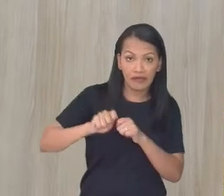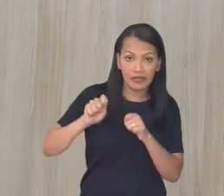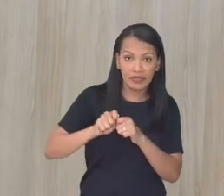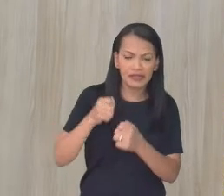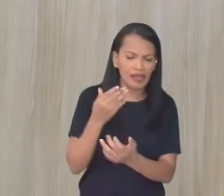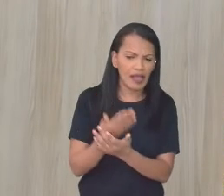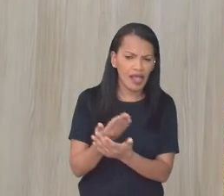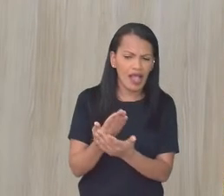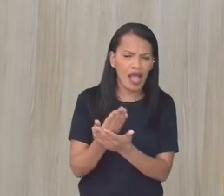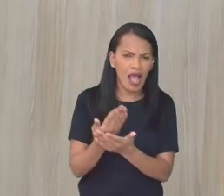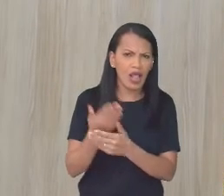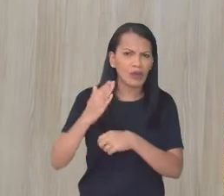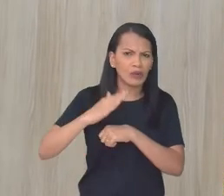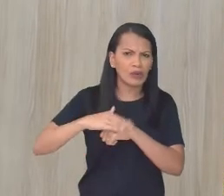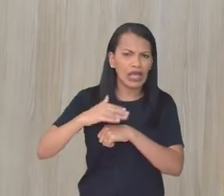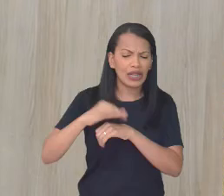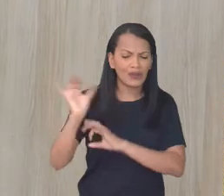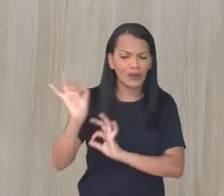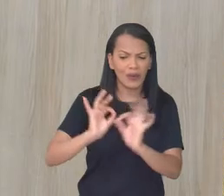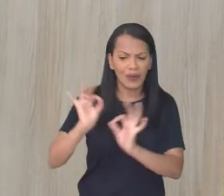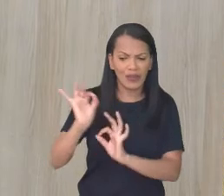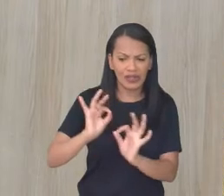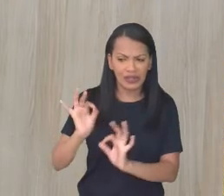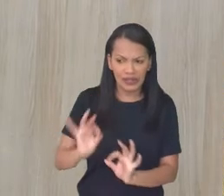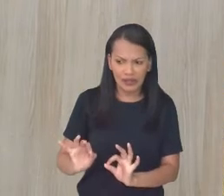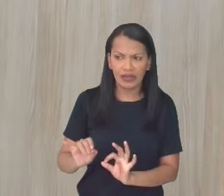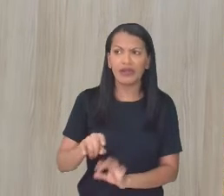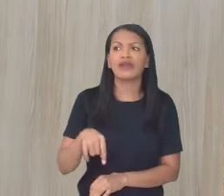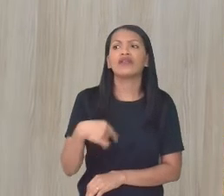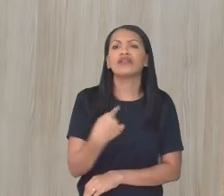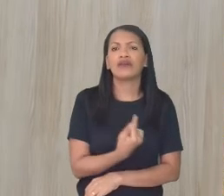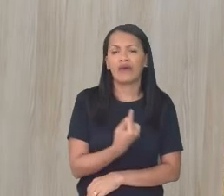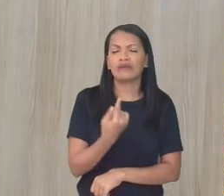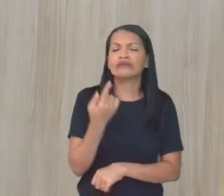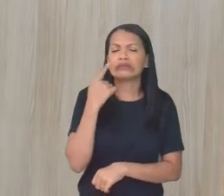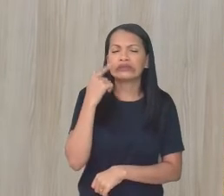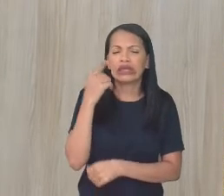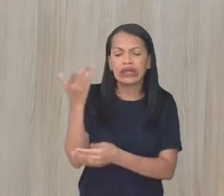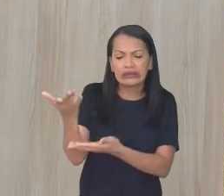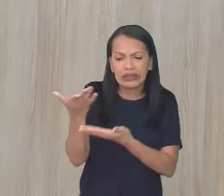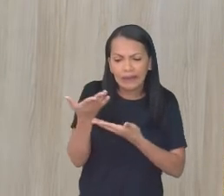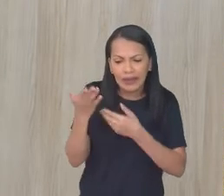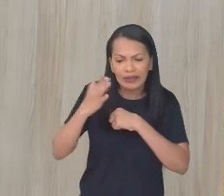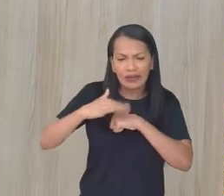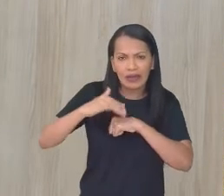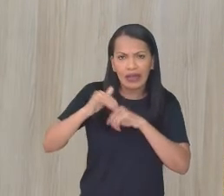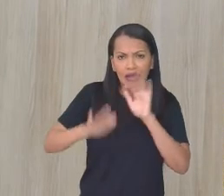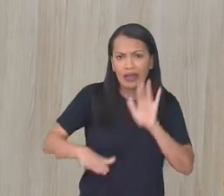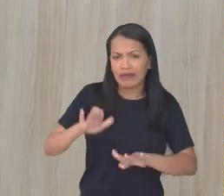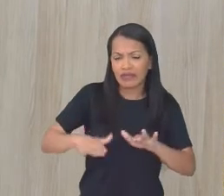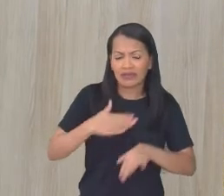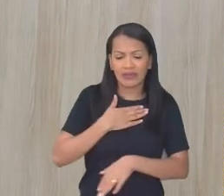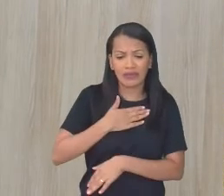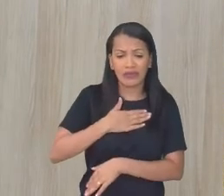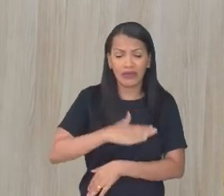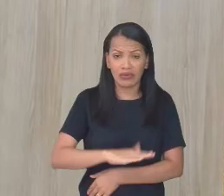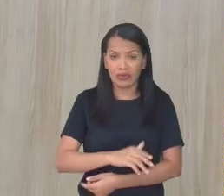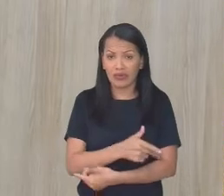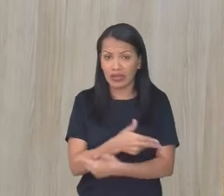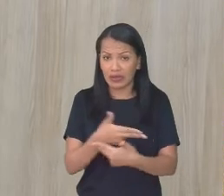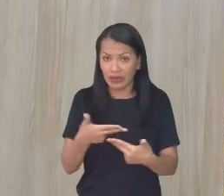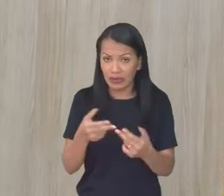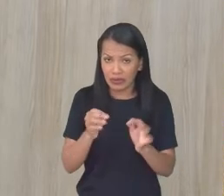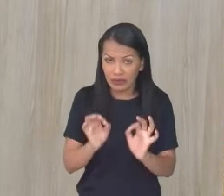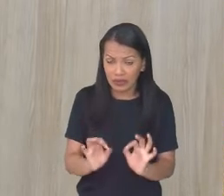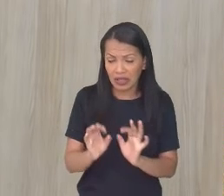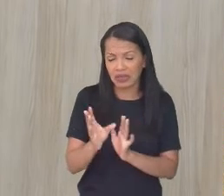colocação, sempre faço no início da aula. Porque tudo aquilo que acolhemos com carinho, mesmo não, às vezes nós não gostamos de um